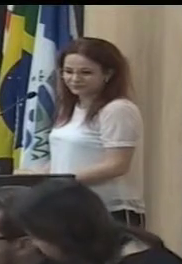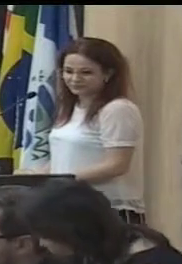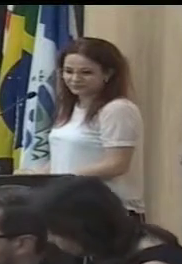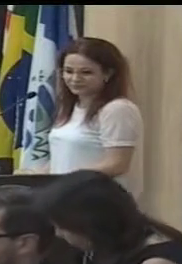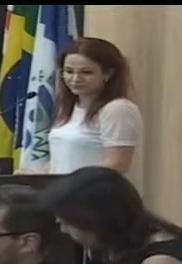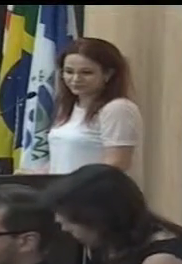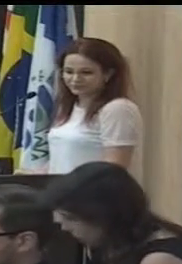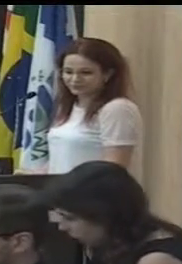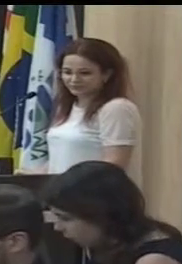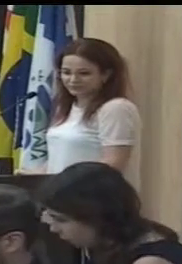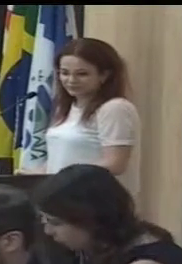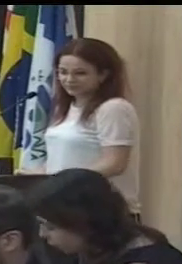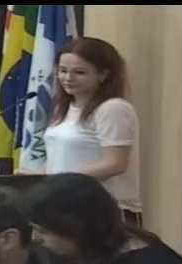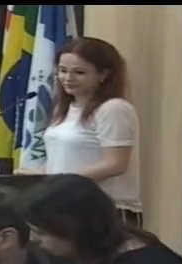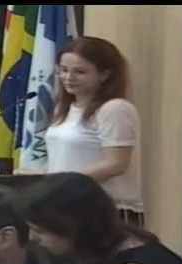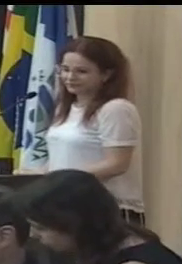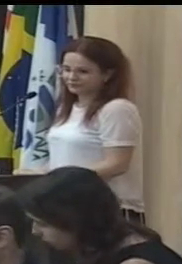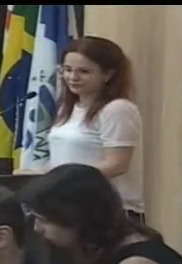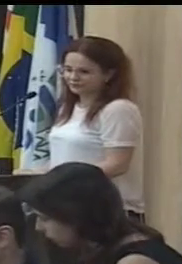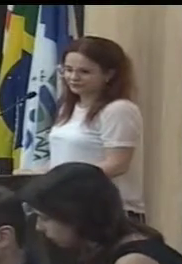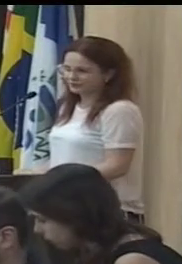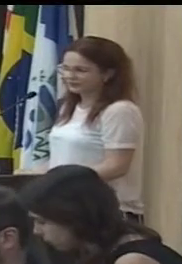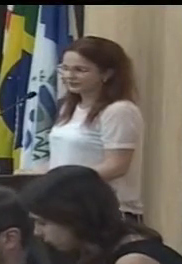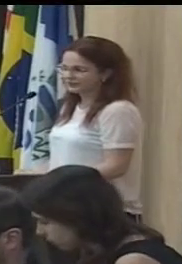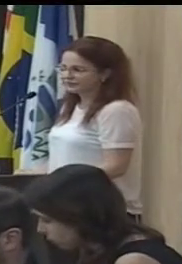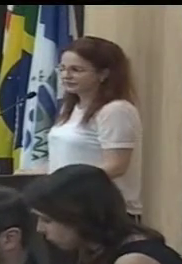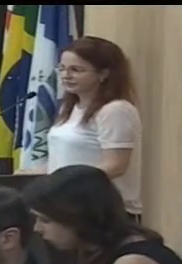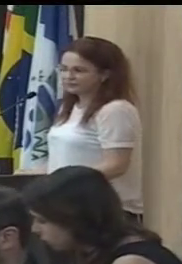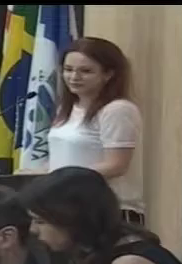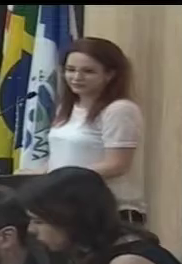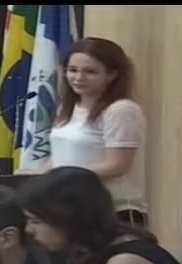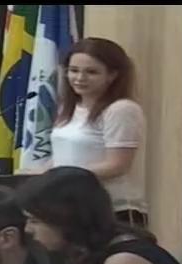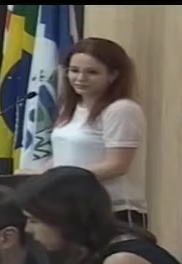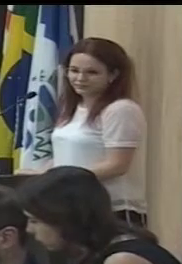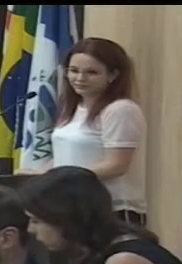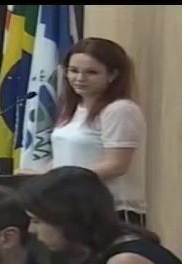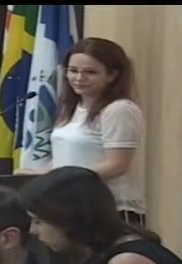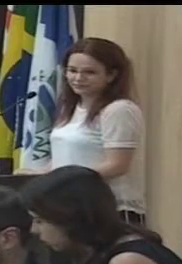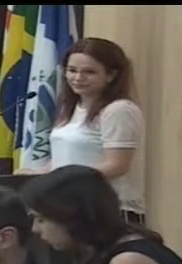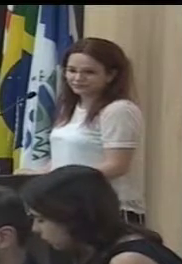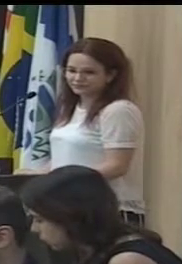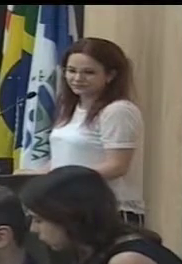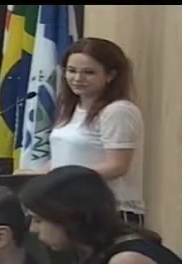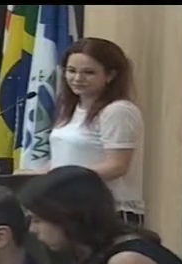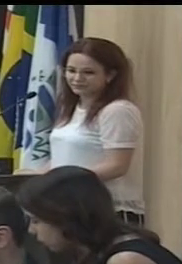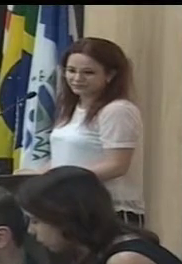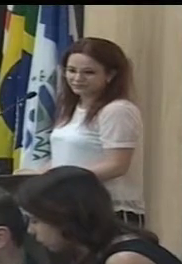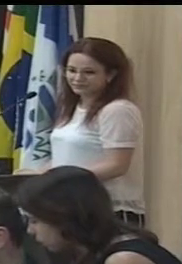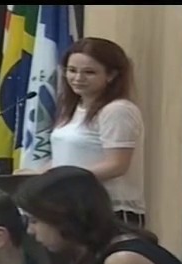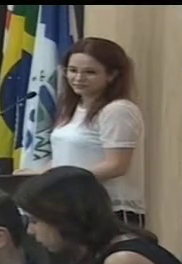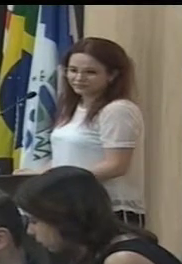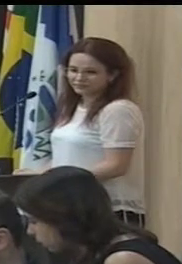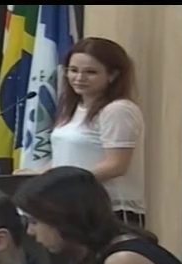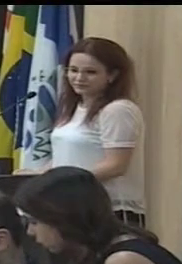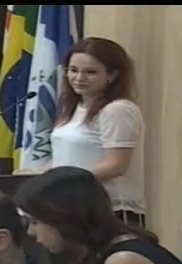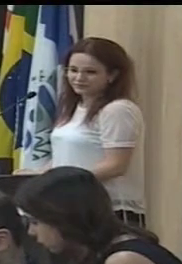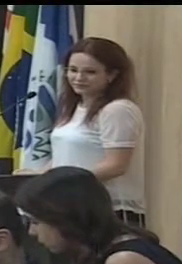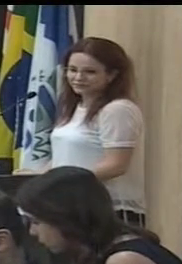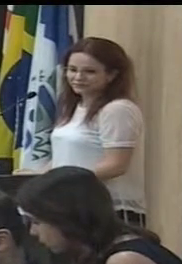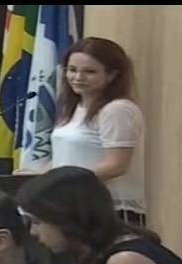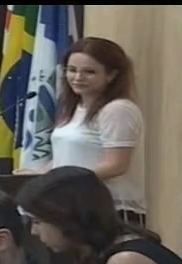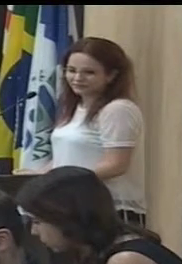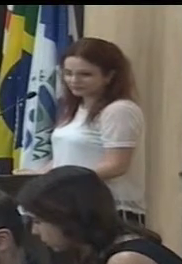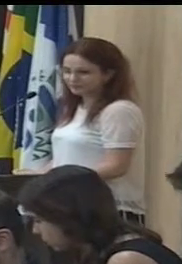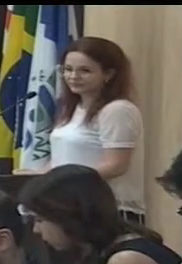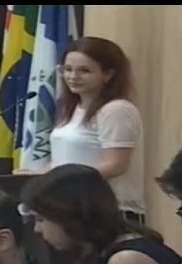cumprir o que dispõe o regimento interno dessa casa. E por isso se lembrar que, como oradora, Vossa Senhoria é responsável por